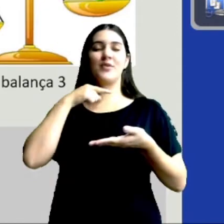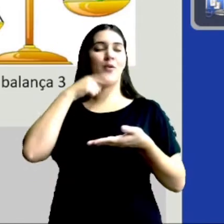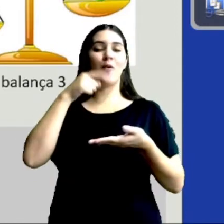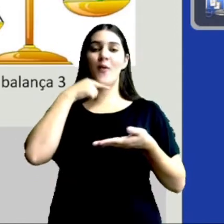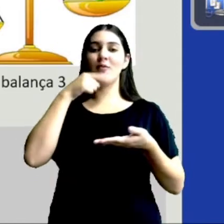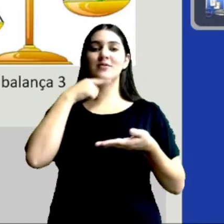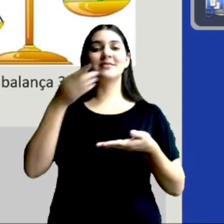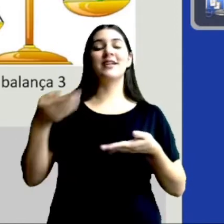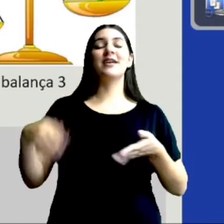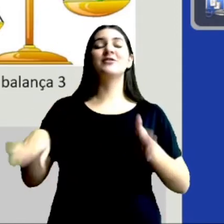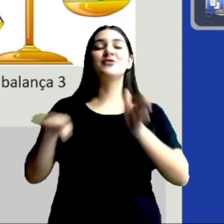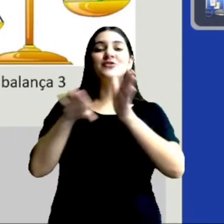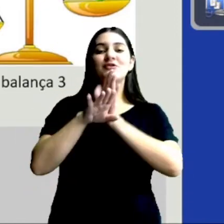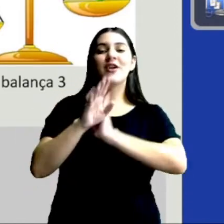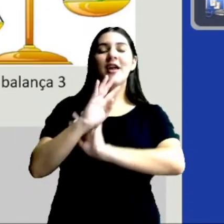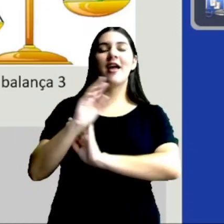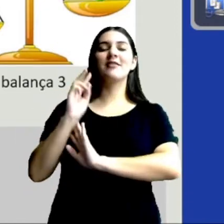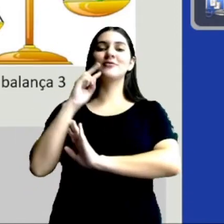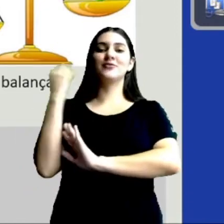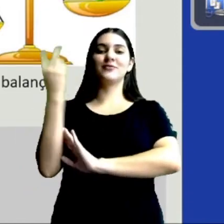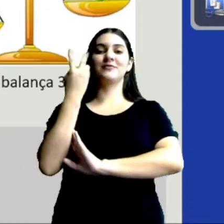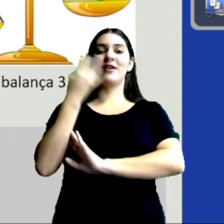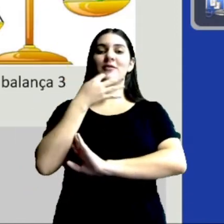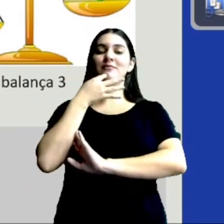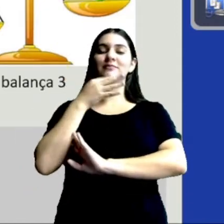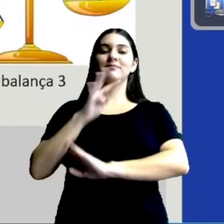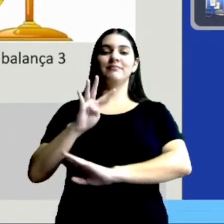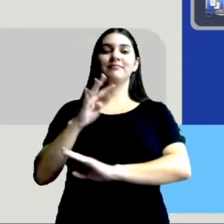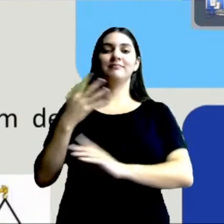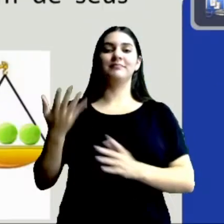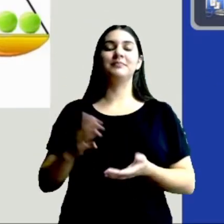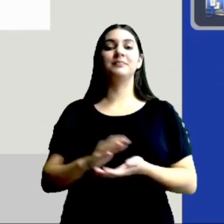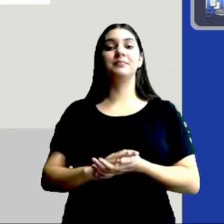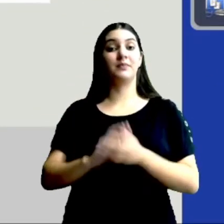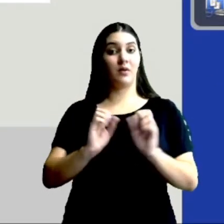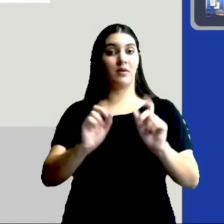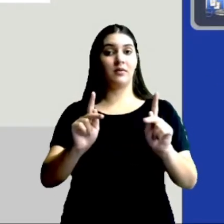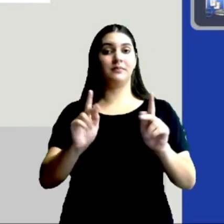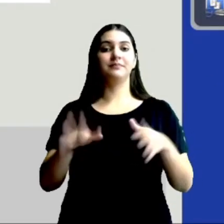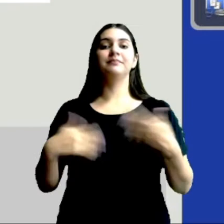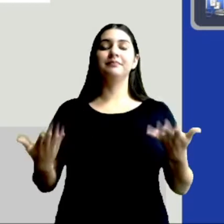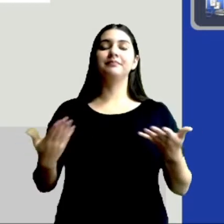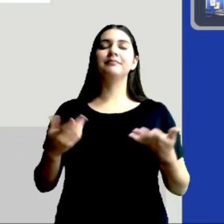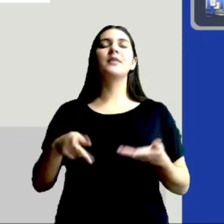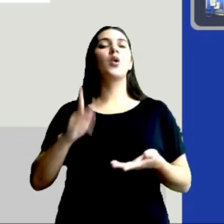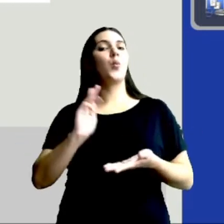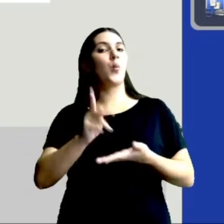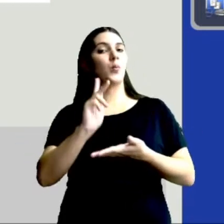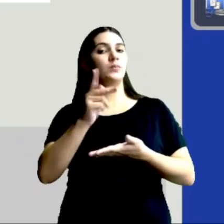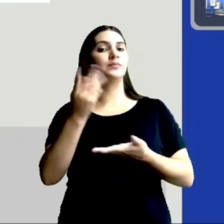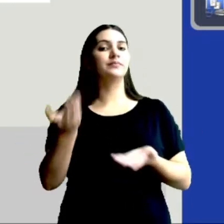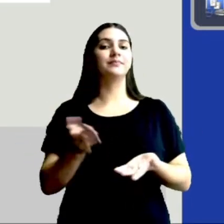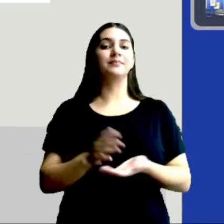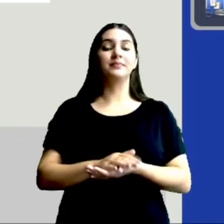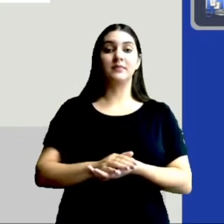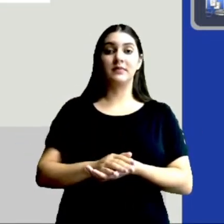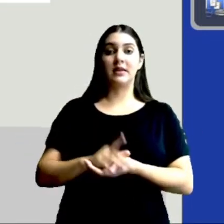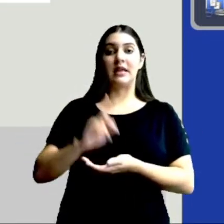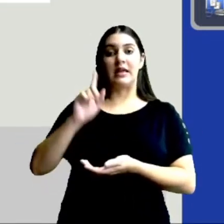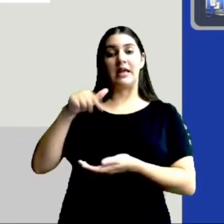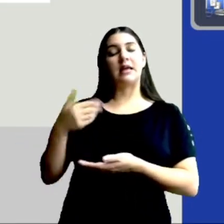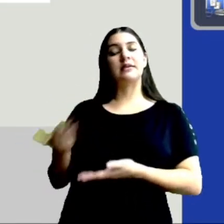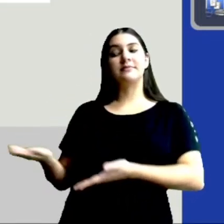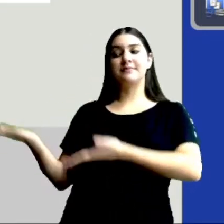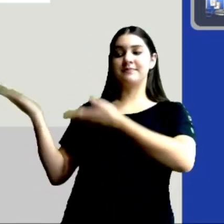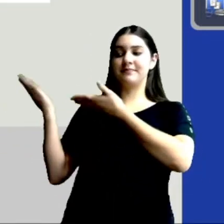conseguir chegar no valor desconhecido, tá bom? E aí, continuando, né?